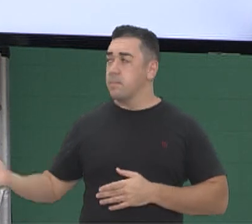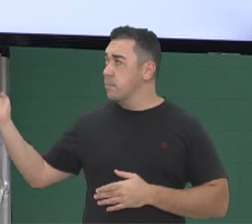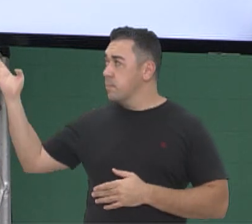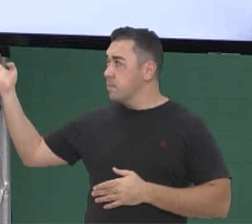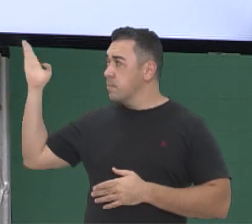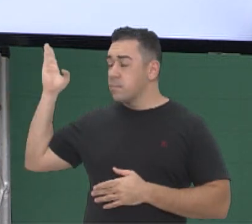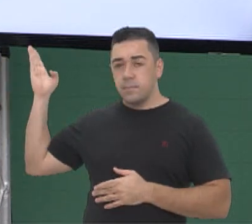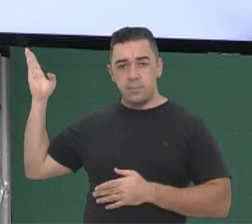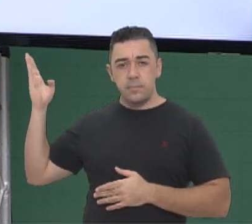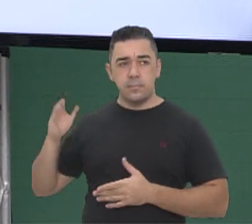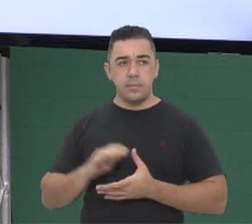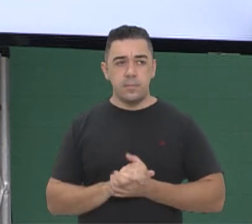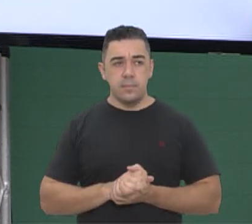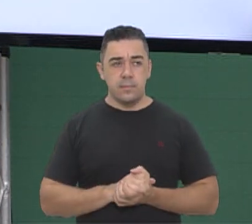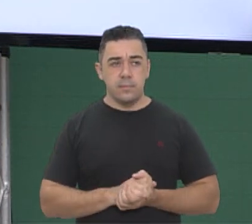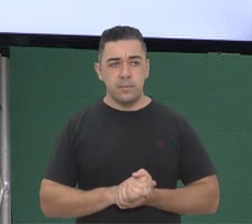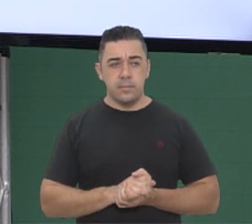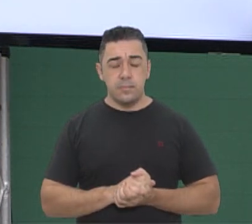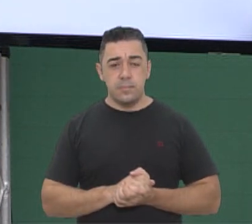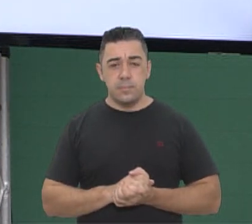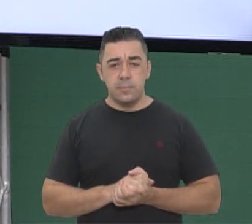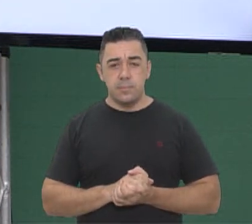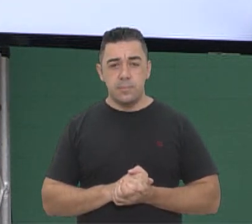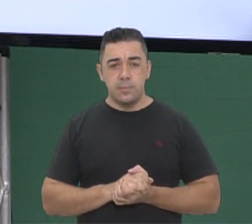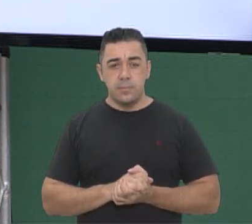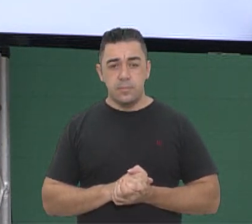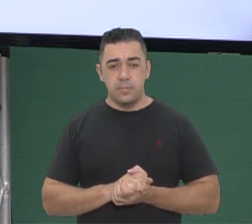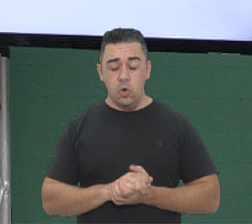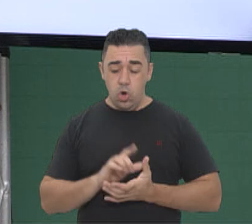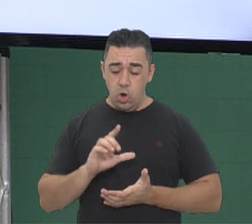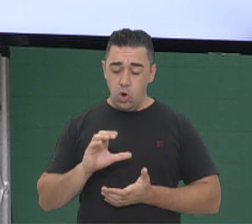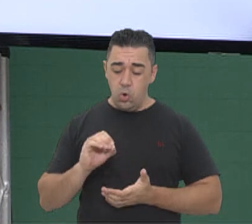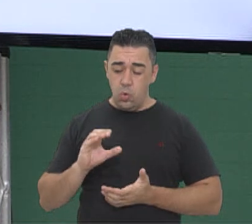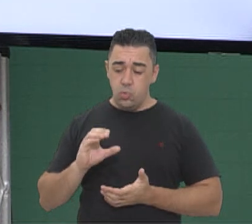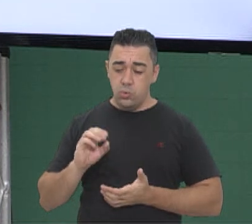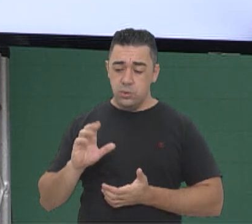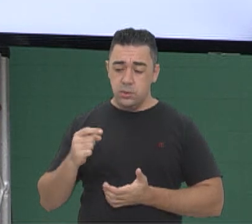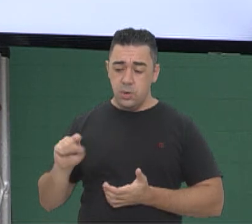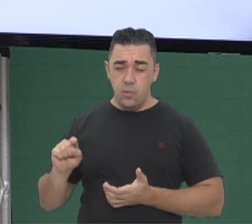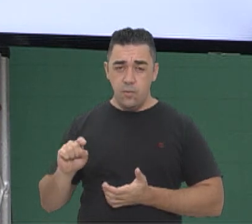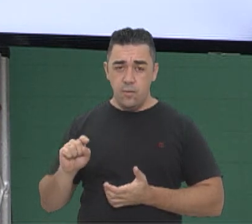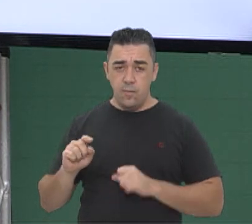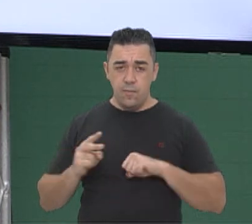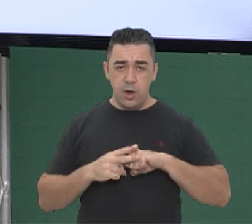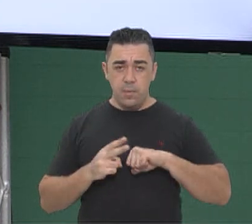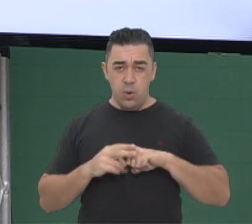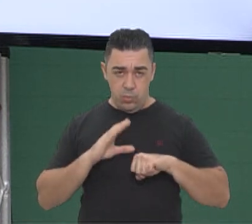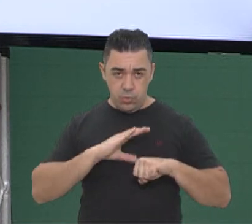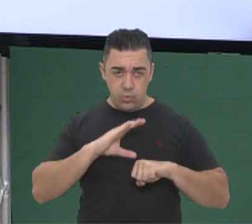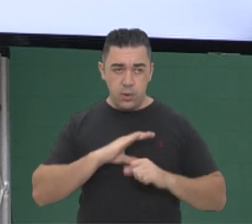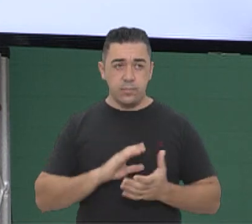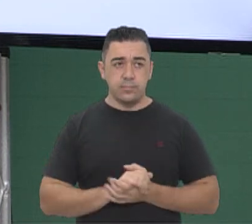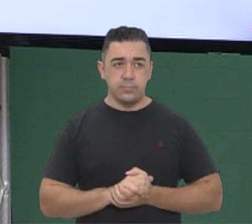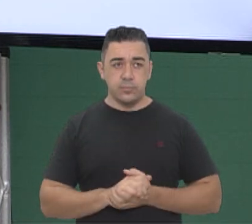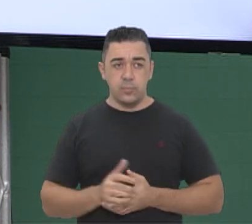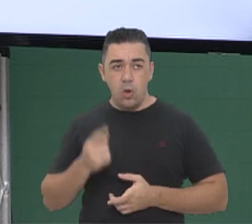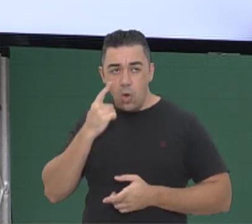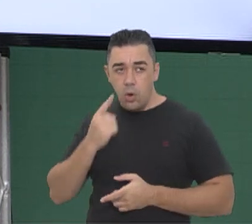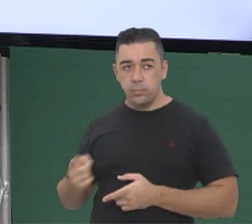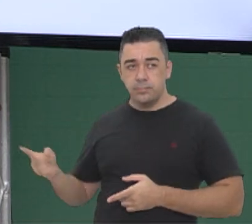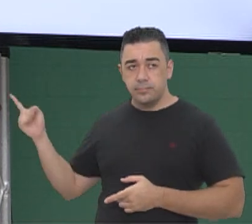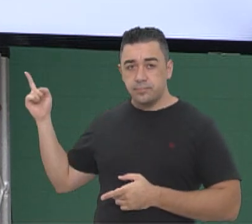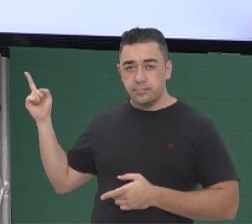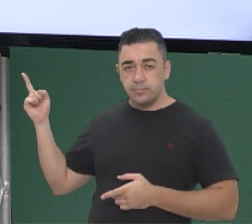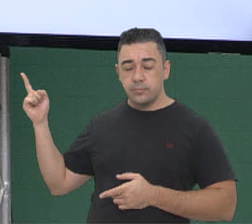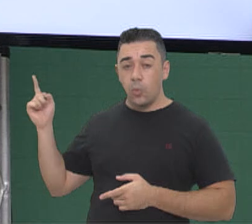Então vejam só, a perífrasis verbal, ou locução verbal em língua portuguesa, é justamente essa que nós vamos observar